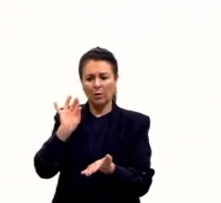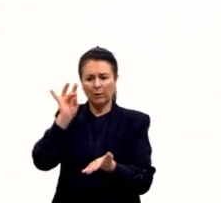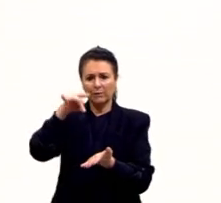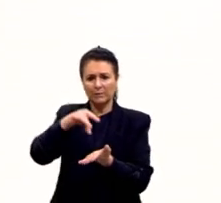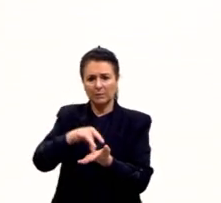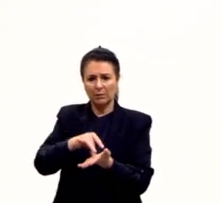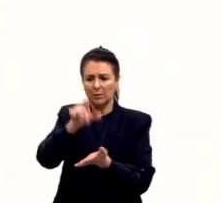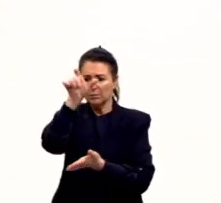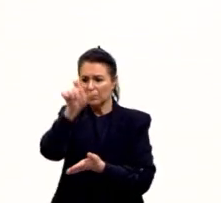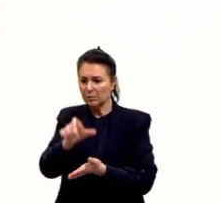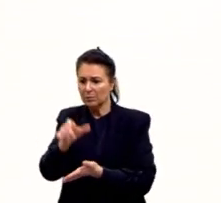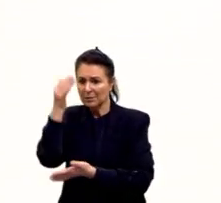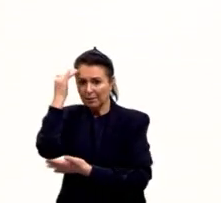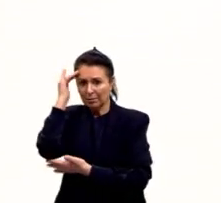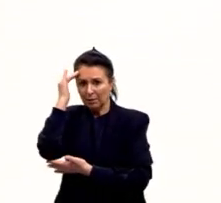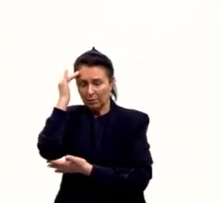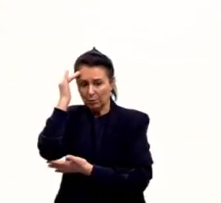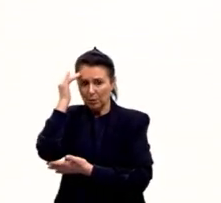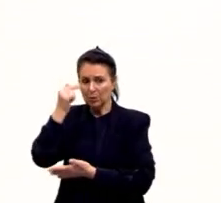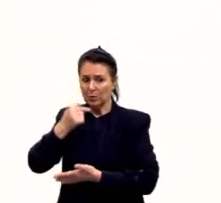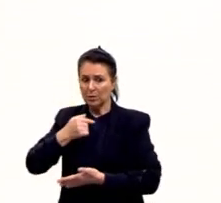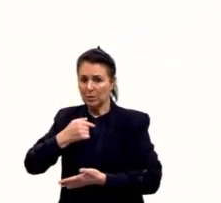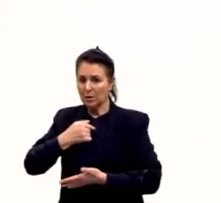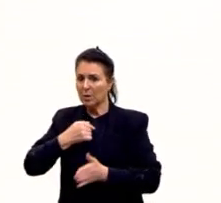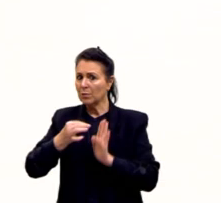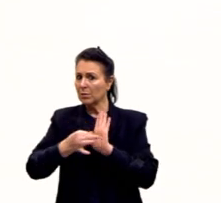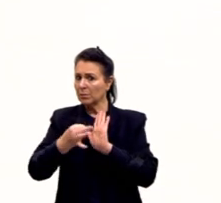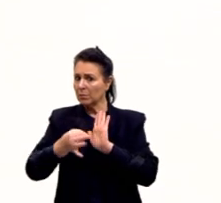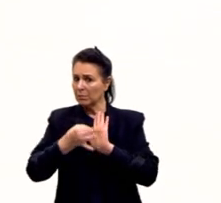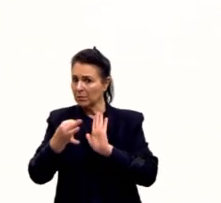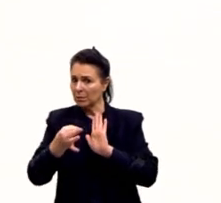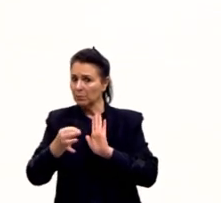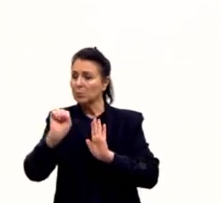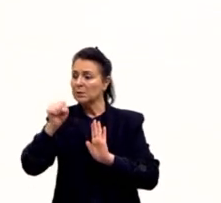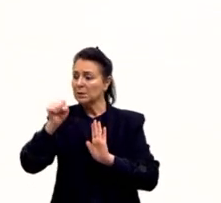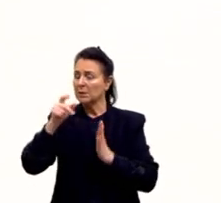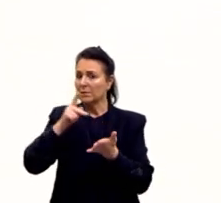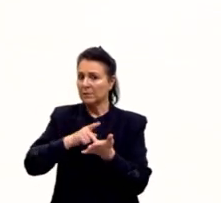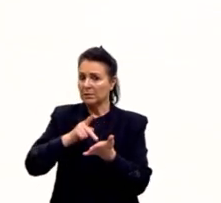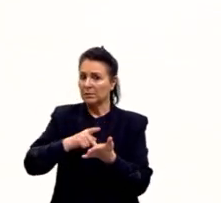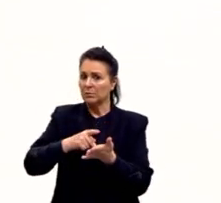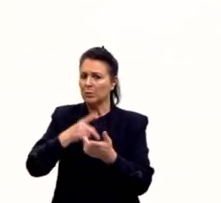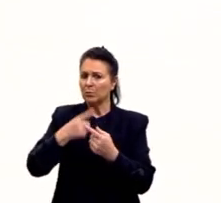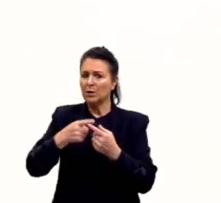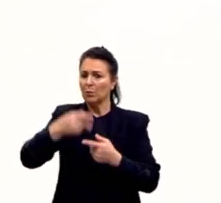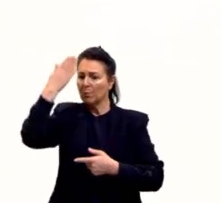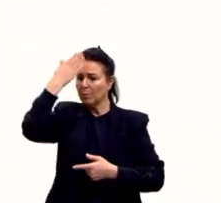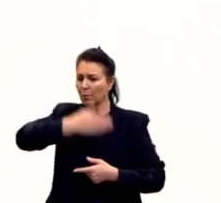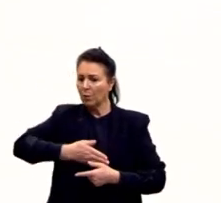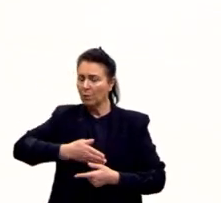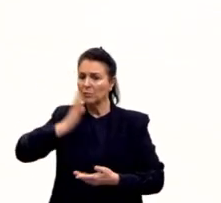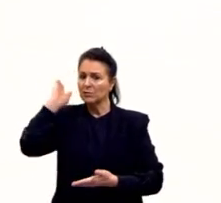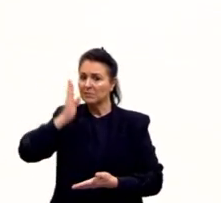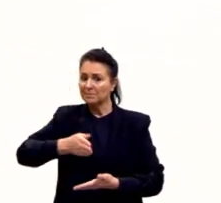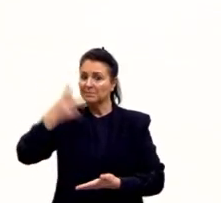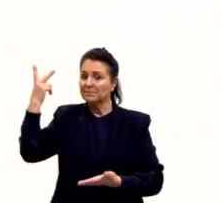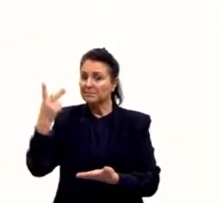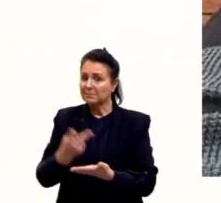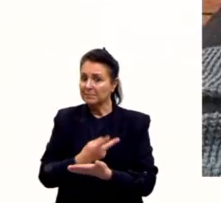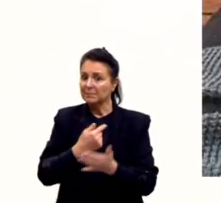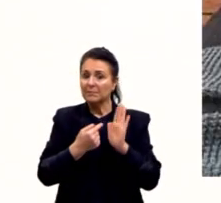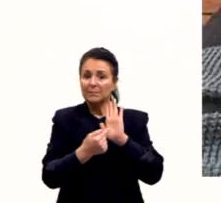ali entendem que o que eu estou falando é verdade porque aquilo já aconteceu eu comprova que o através de